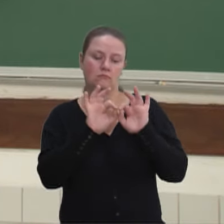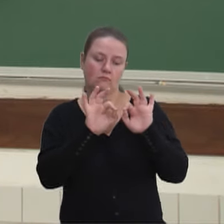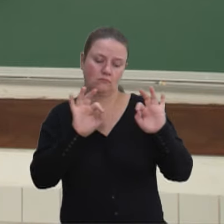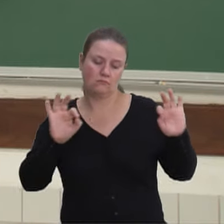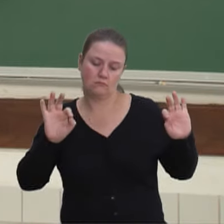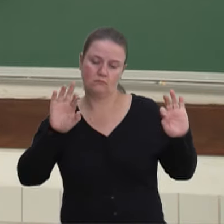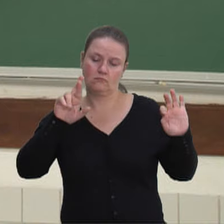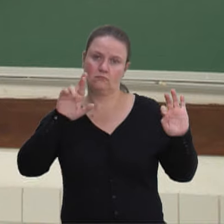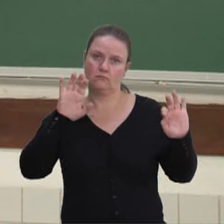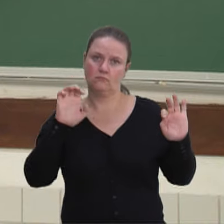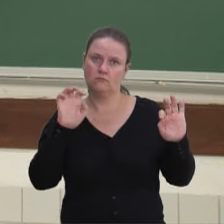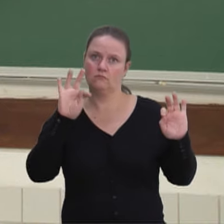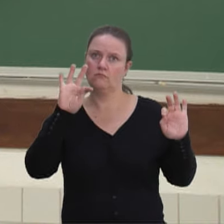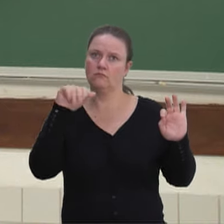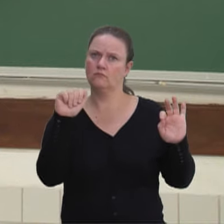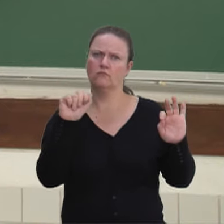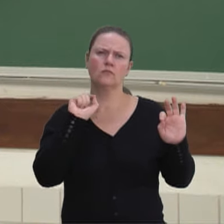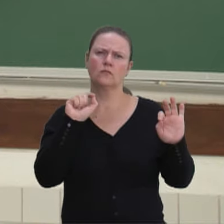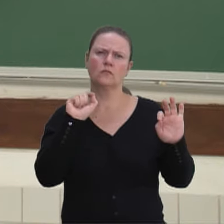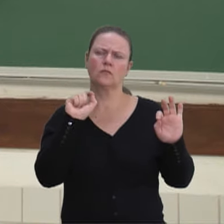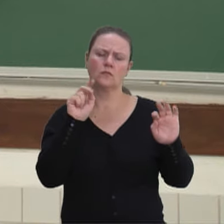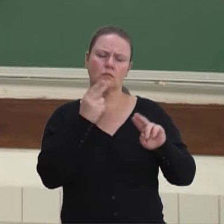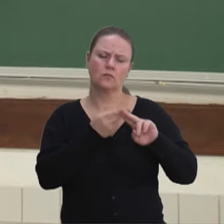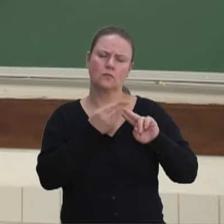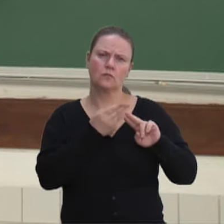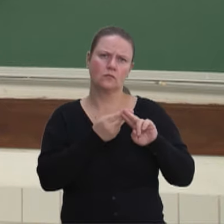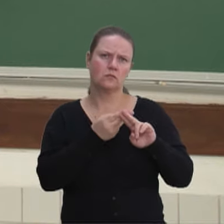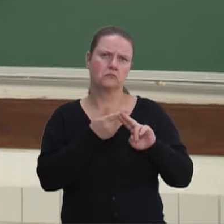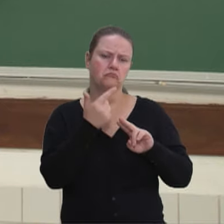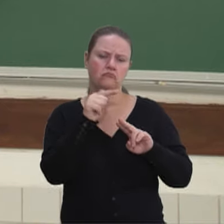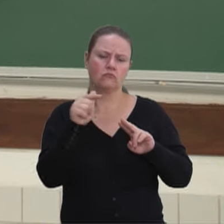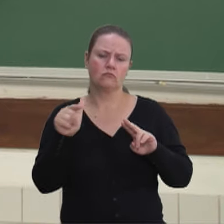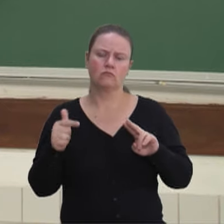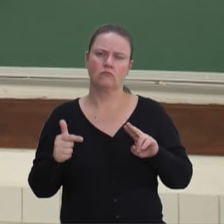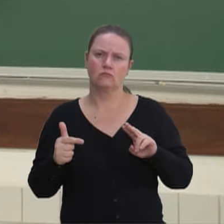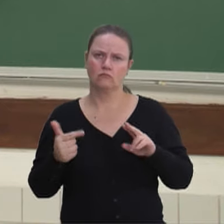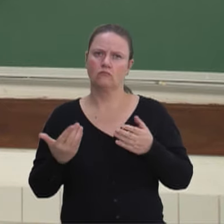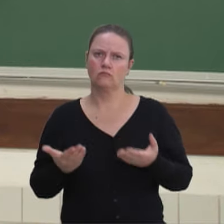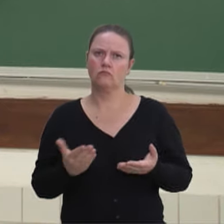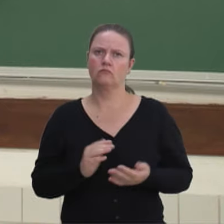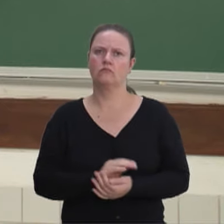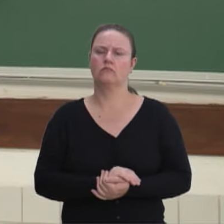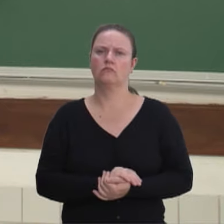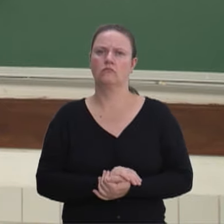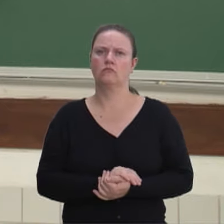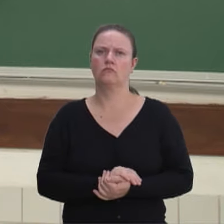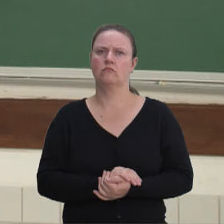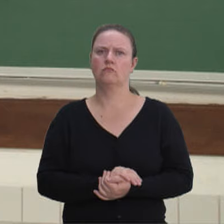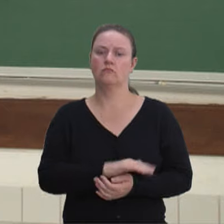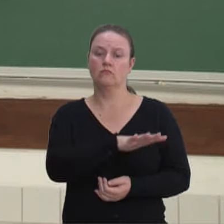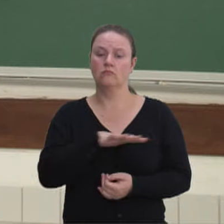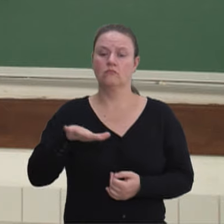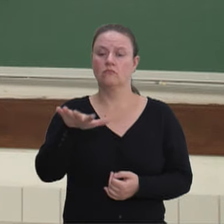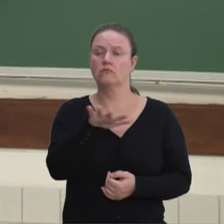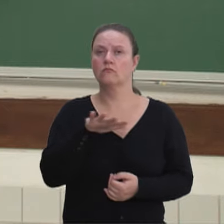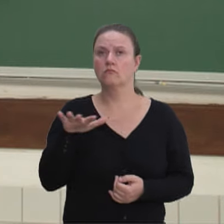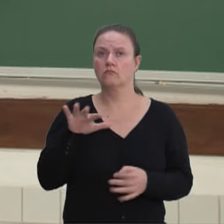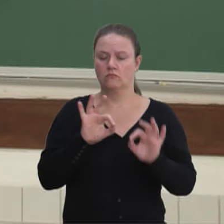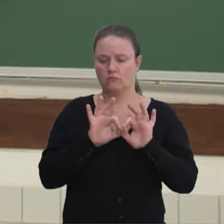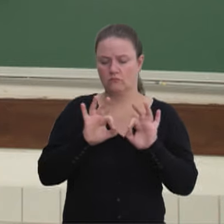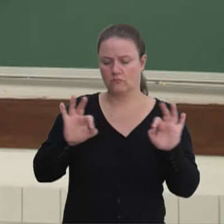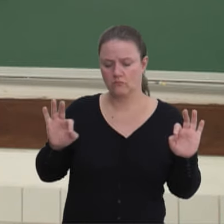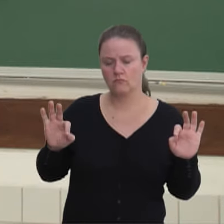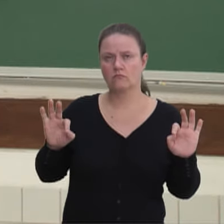qual equação eu devo usar. Mas, então aqui eu vou usar a equação geral da reta, que é